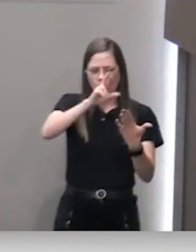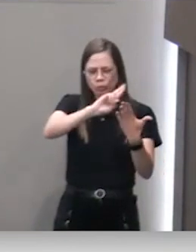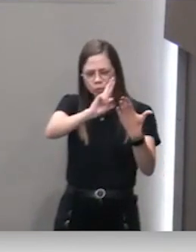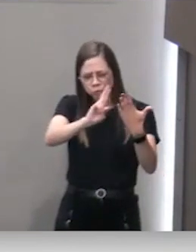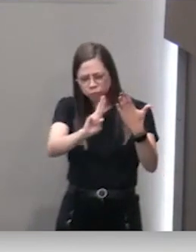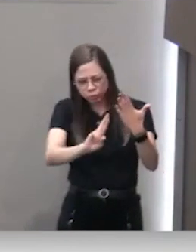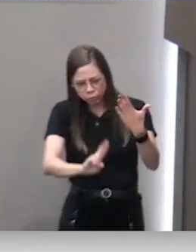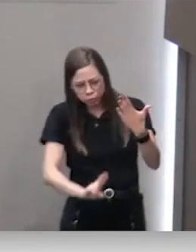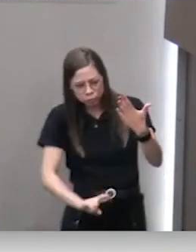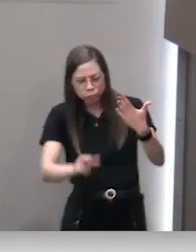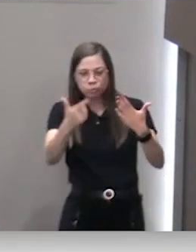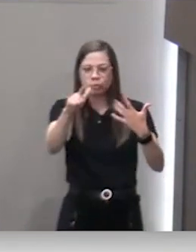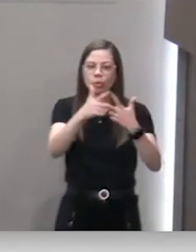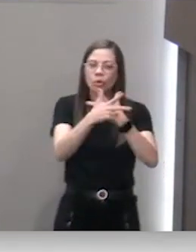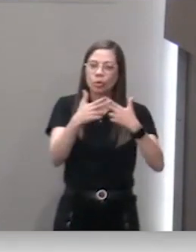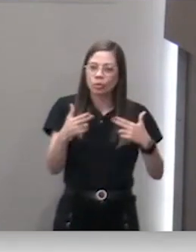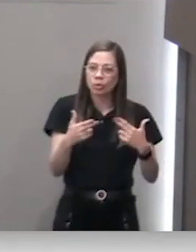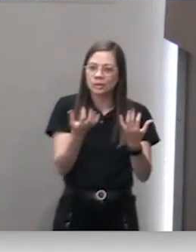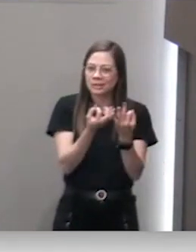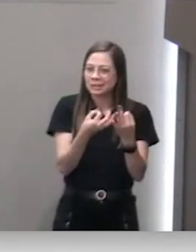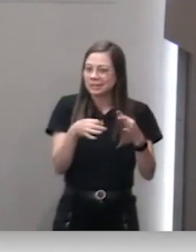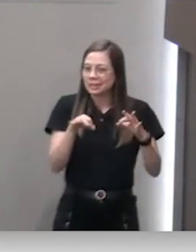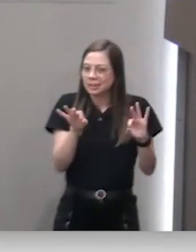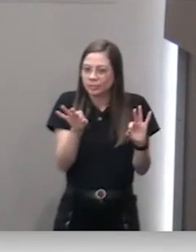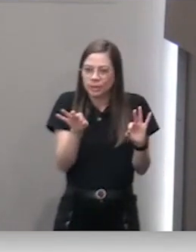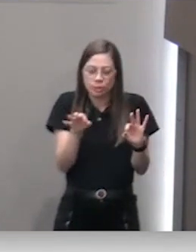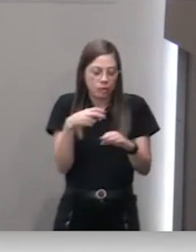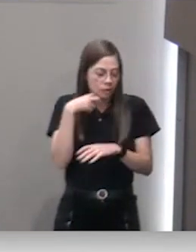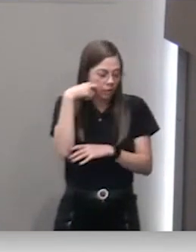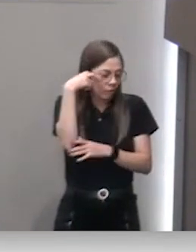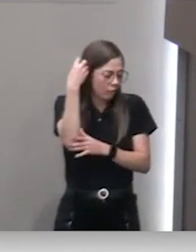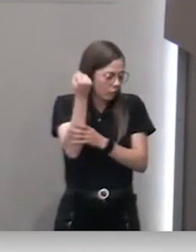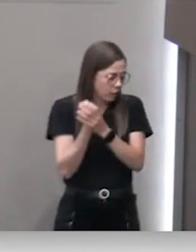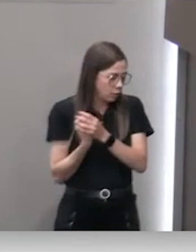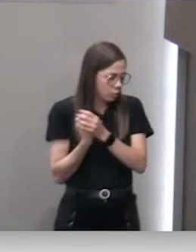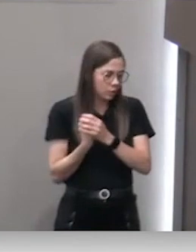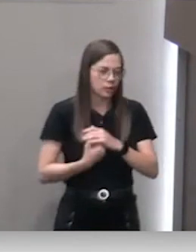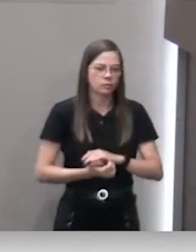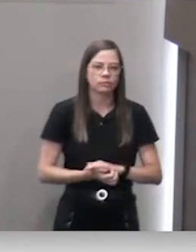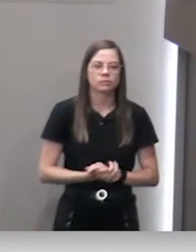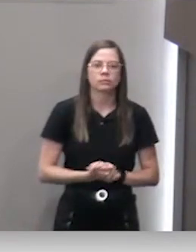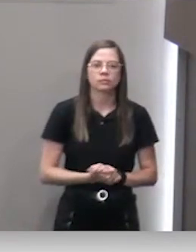outras coisas que são simplesmente escandalosas, né?